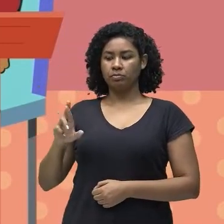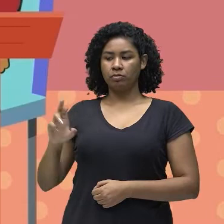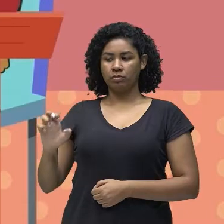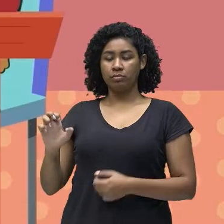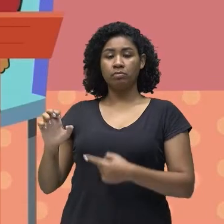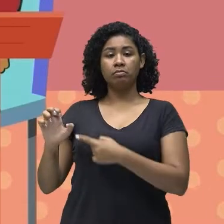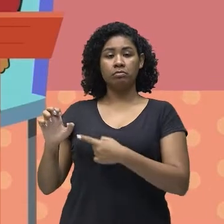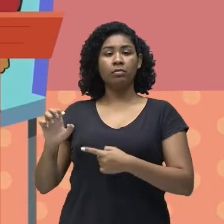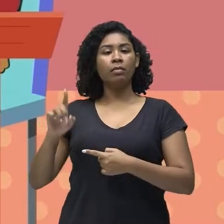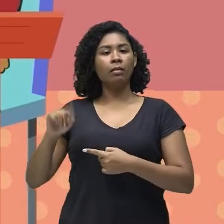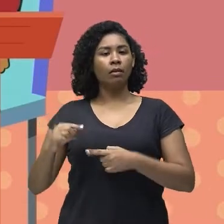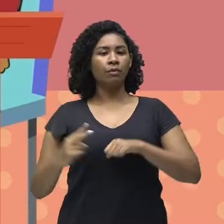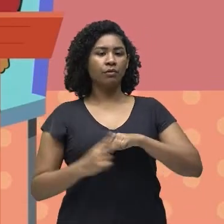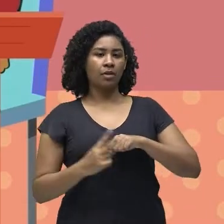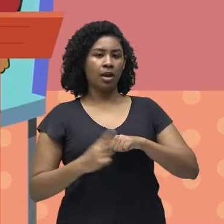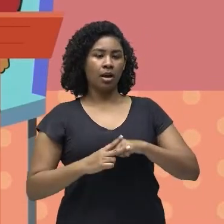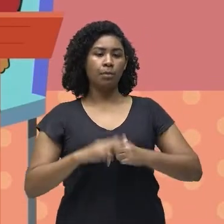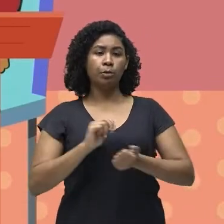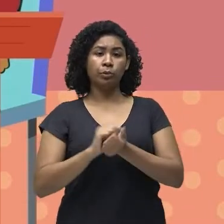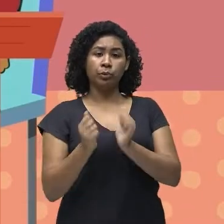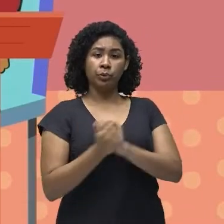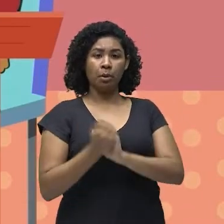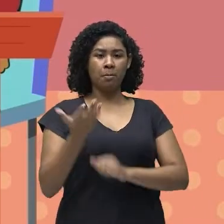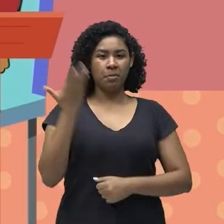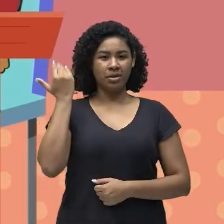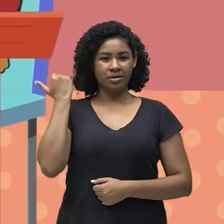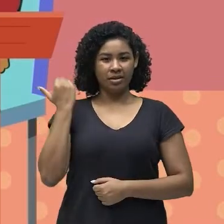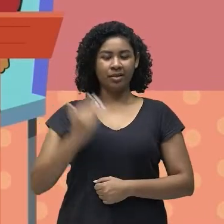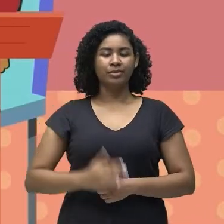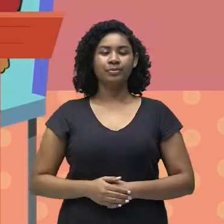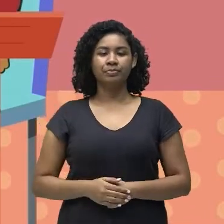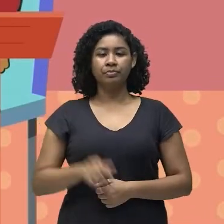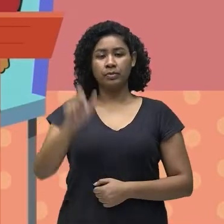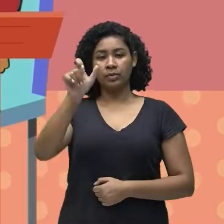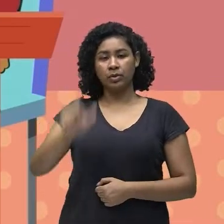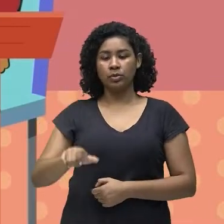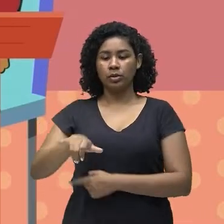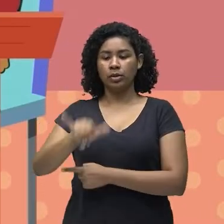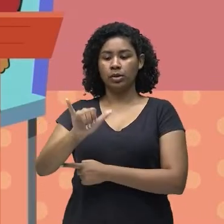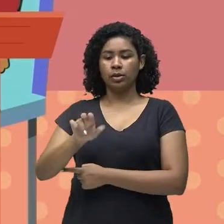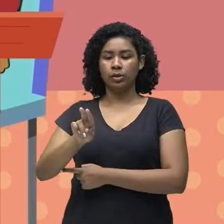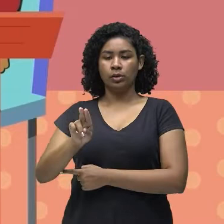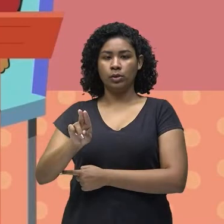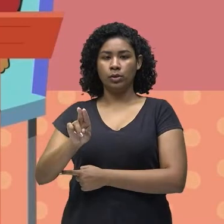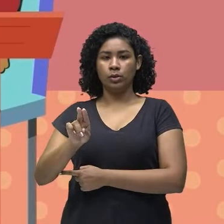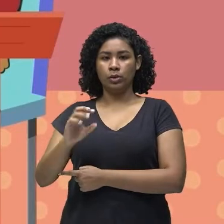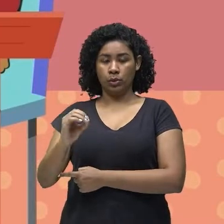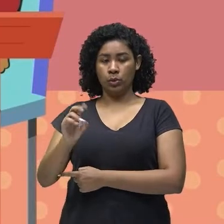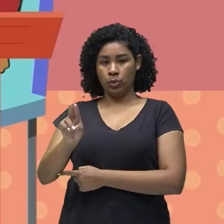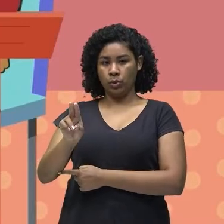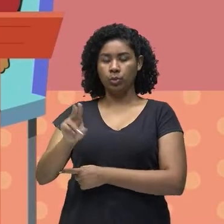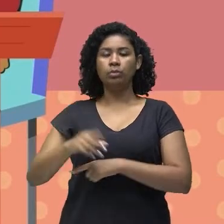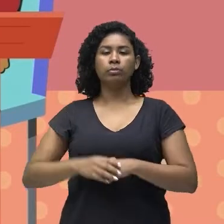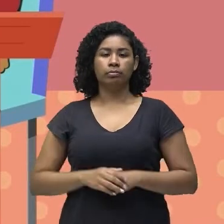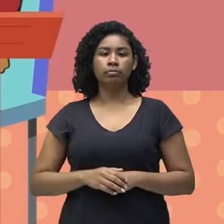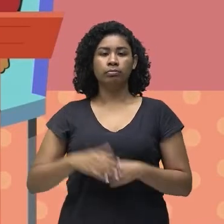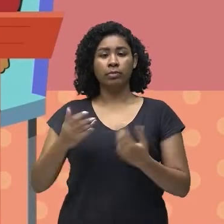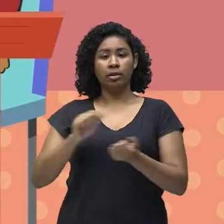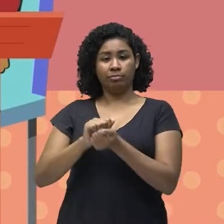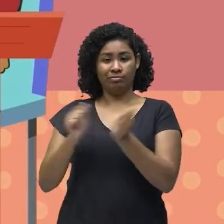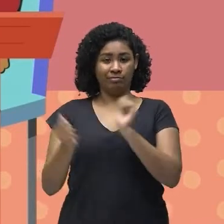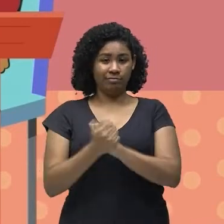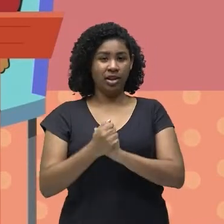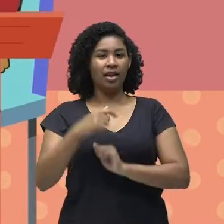to be na forma do passado. Então, como o sujeito ali é o you, a forma do passado do verbo to be com o you